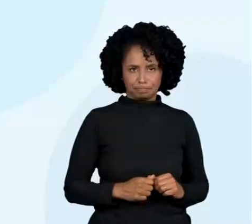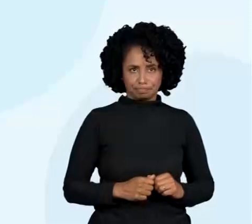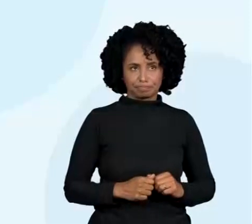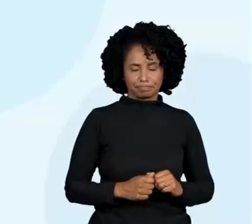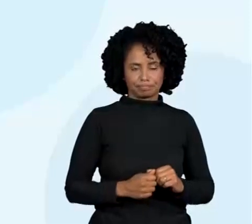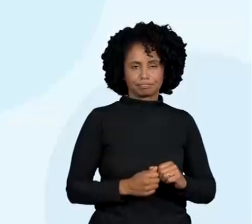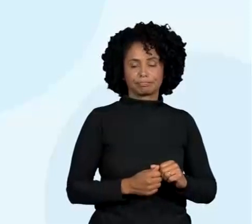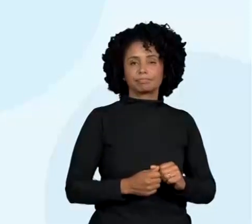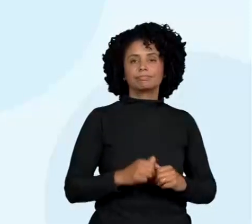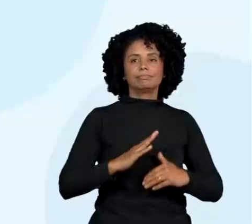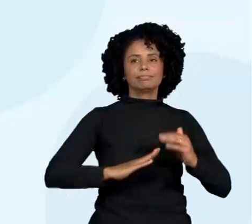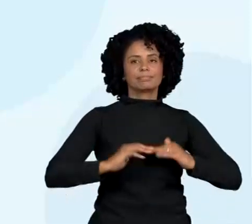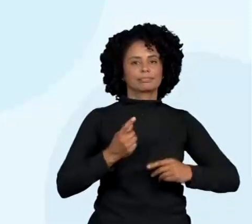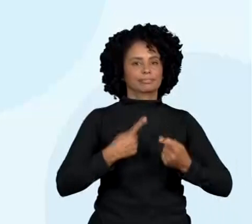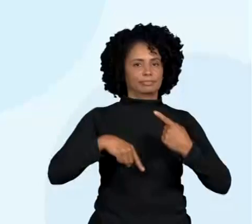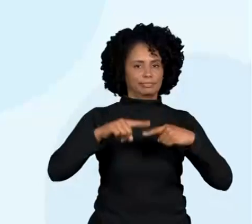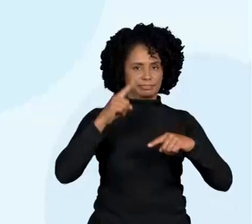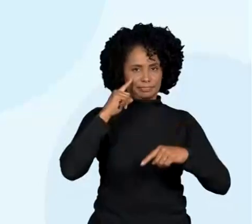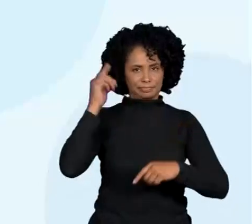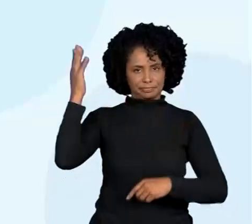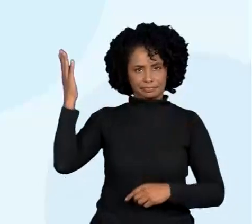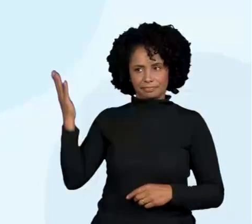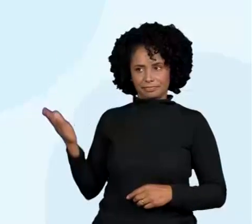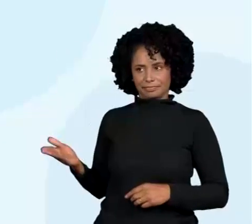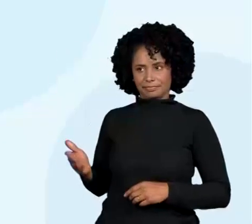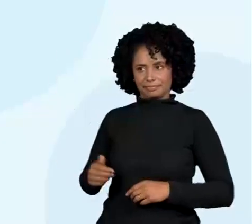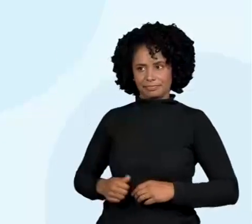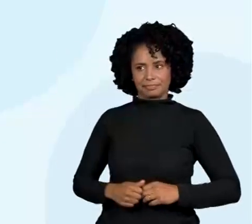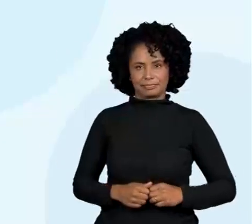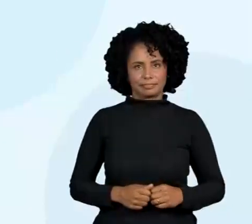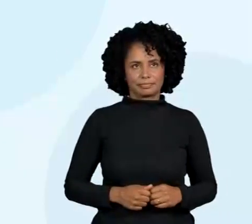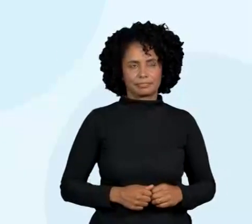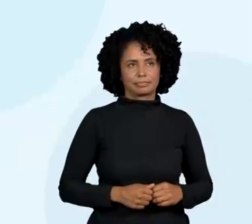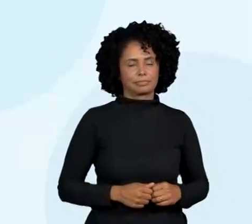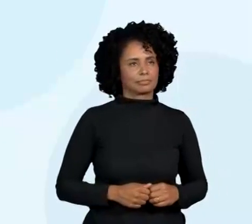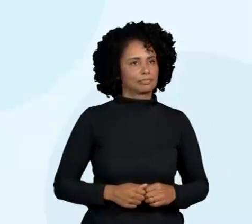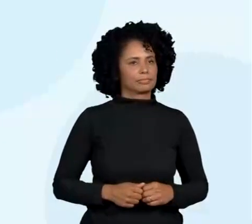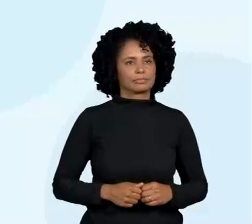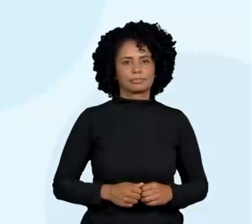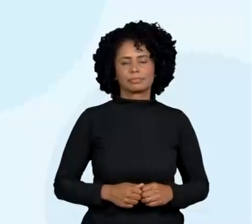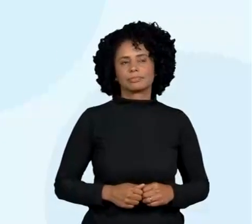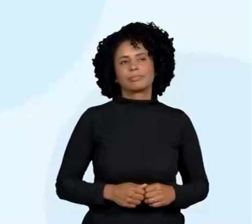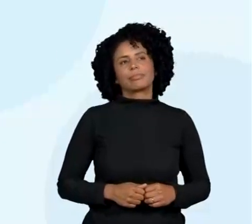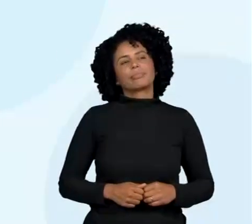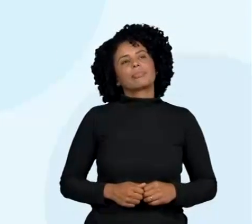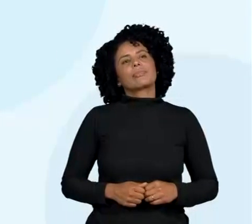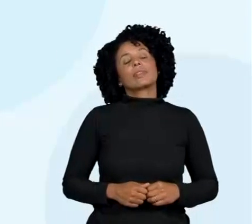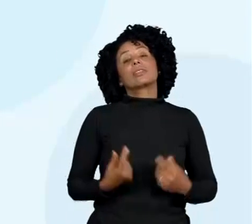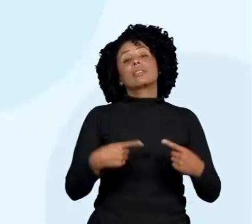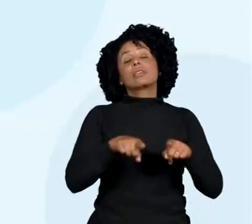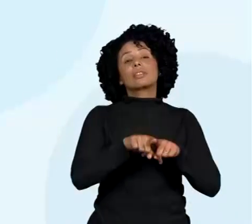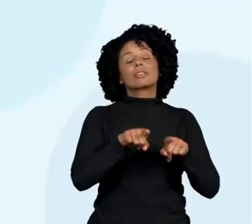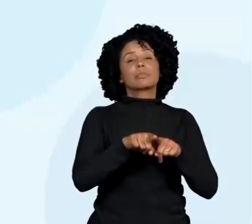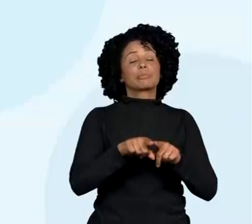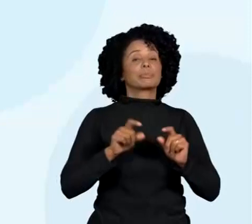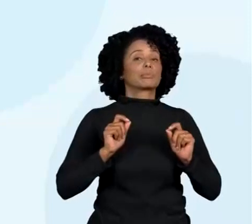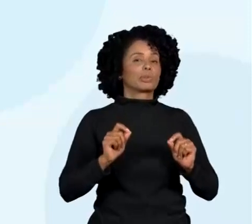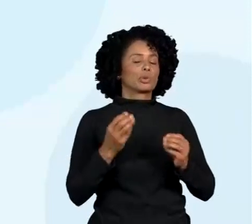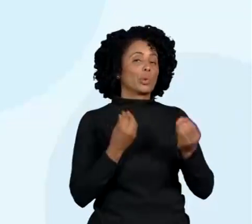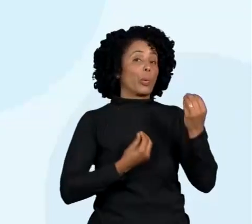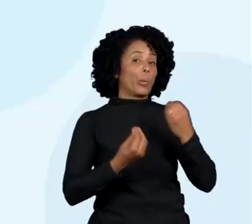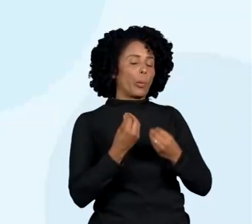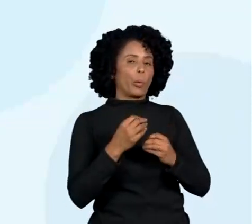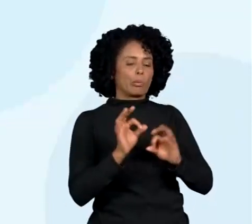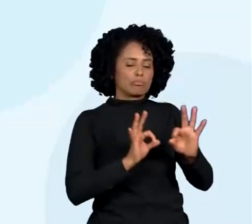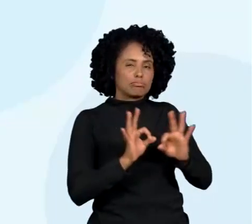Moral dos nossos amigos professores, com as habilidades desta aula e a sugestão para